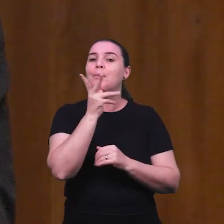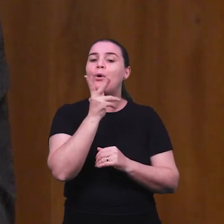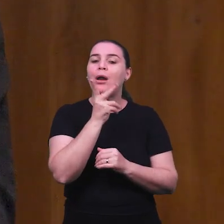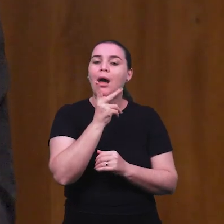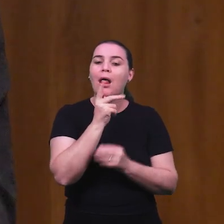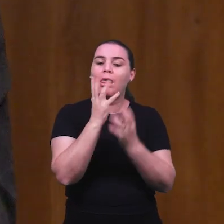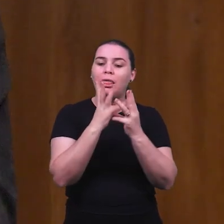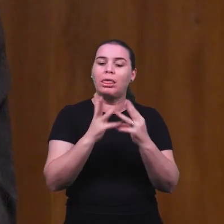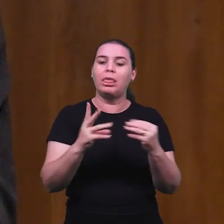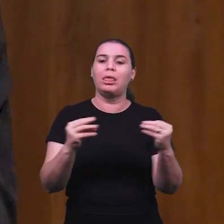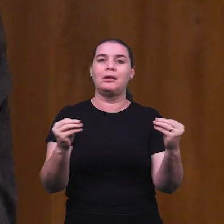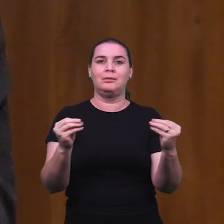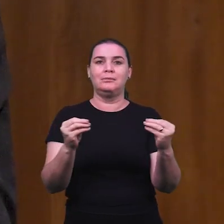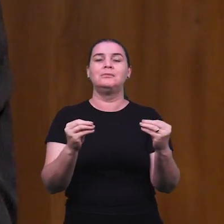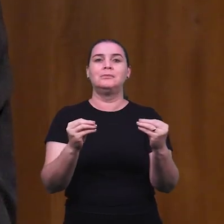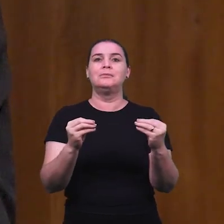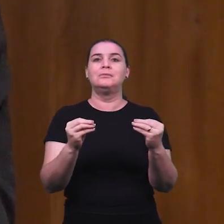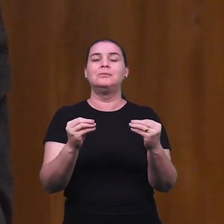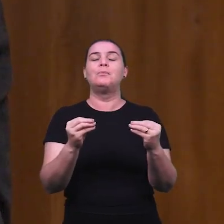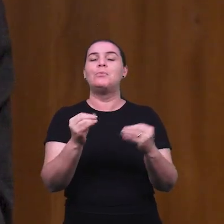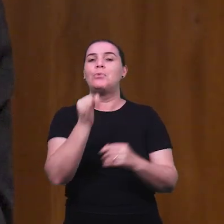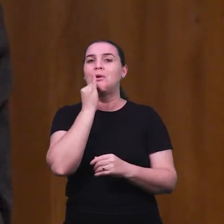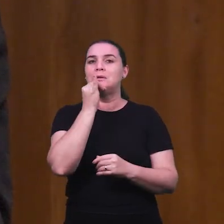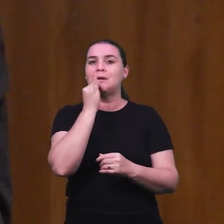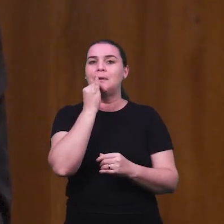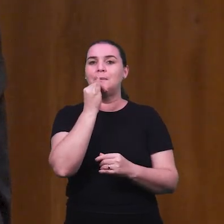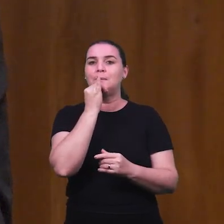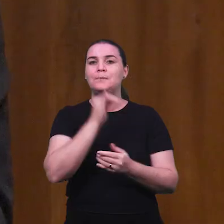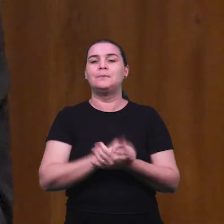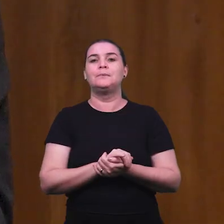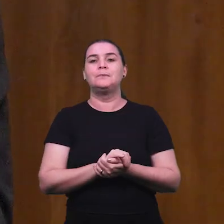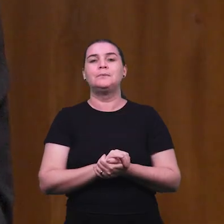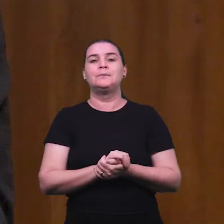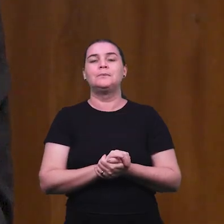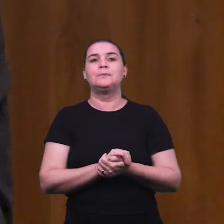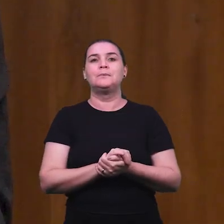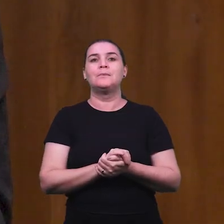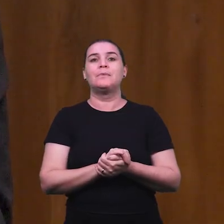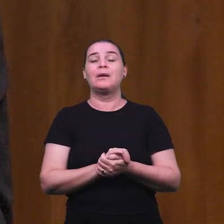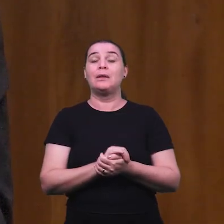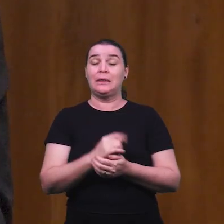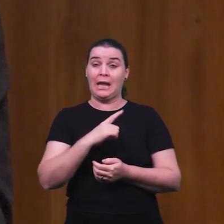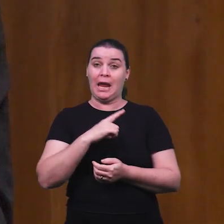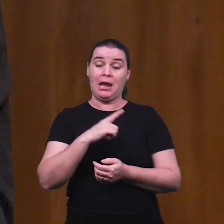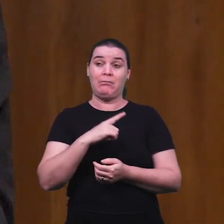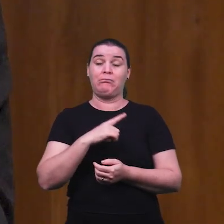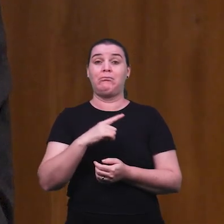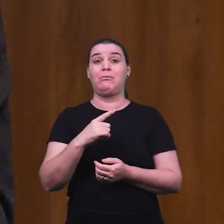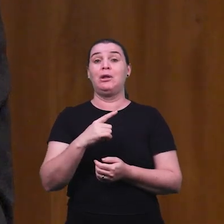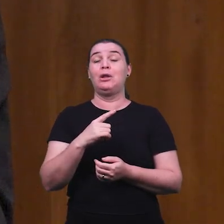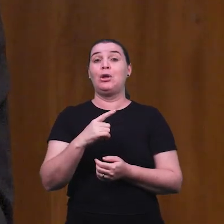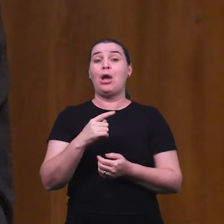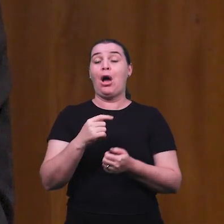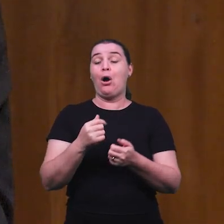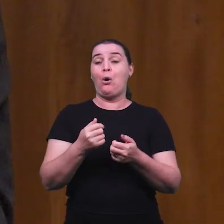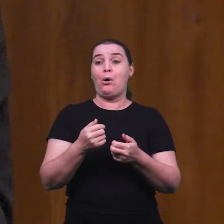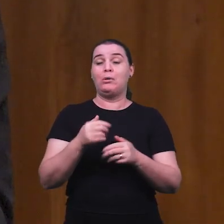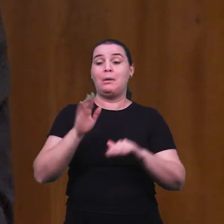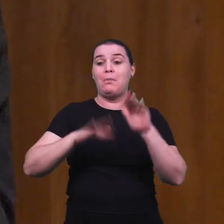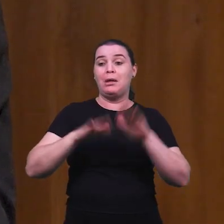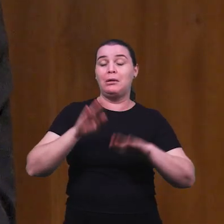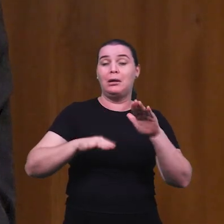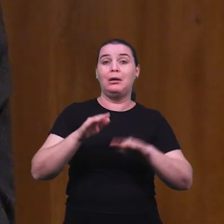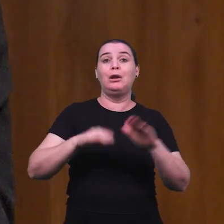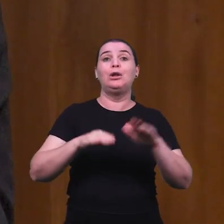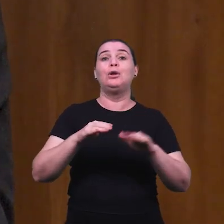deterioração, né? Então, você tem ali vários fatores que vão contribuir para essa aceleração, né, de deterioração dos alimentos,